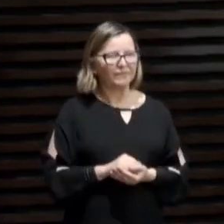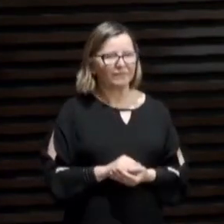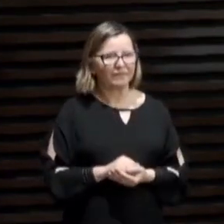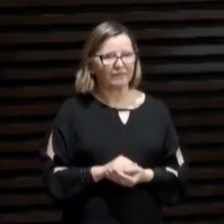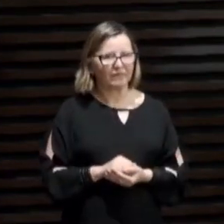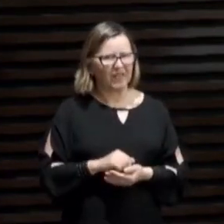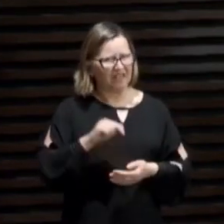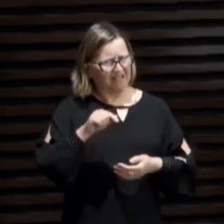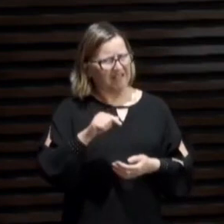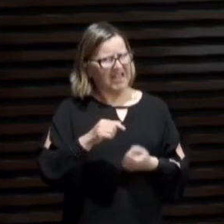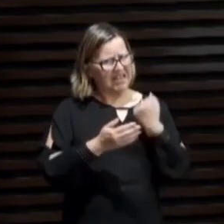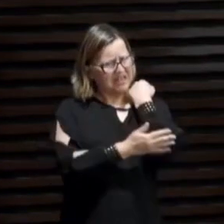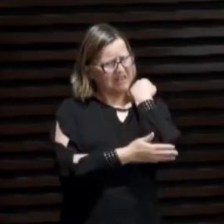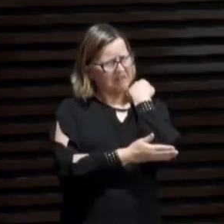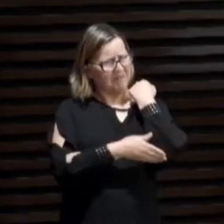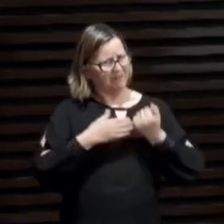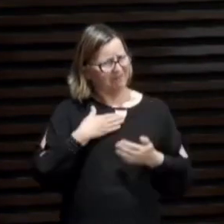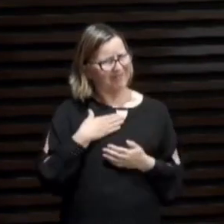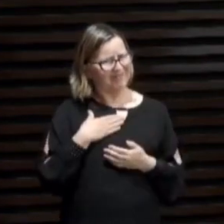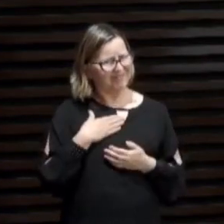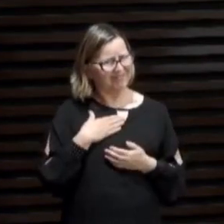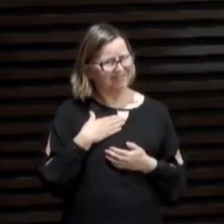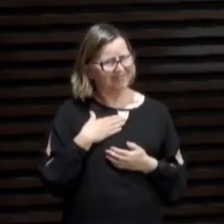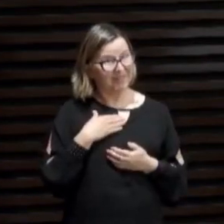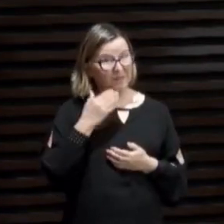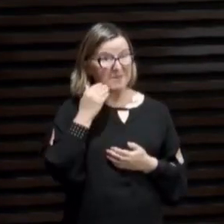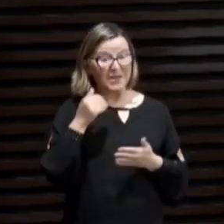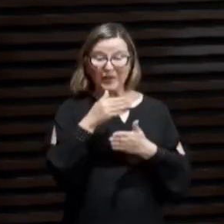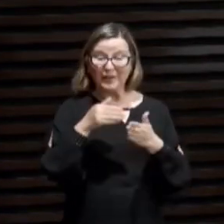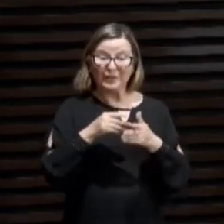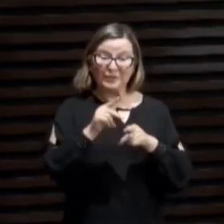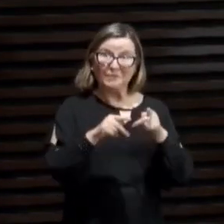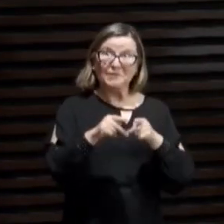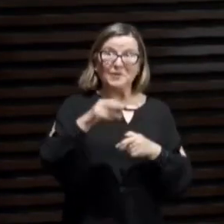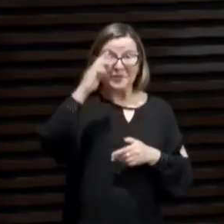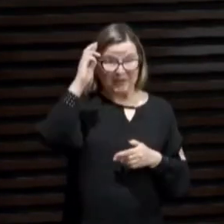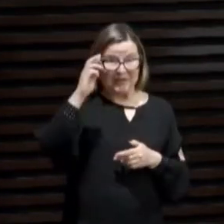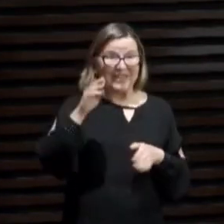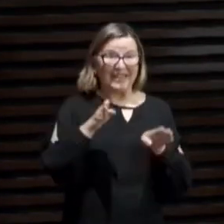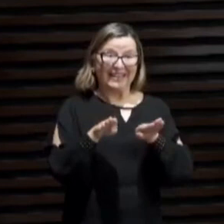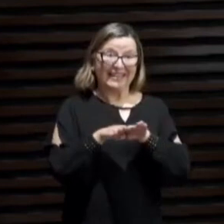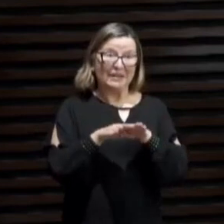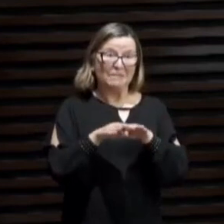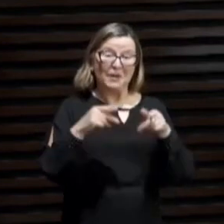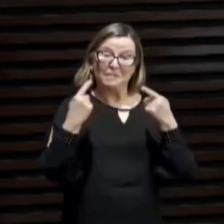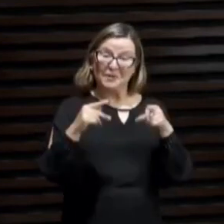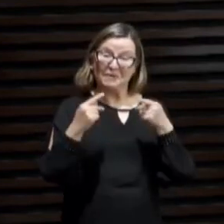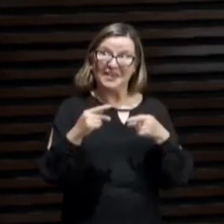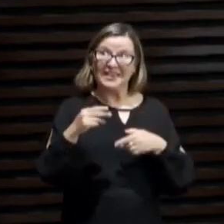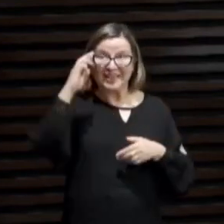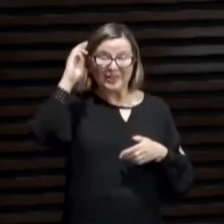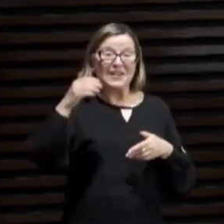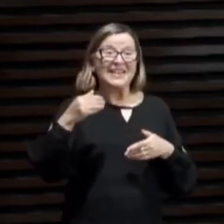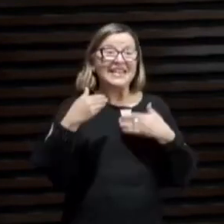Tens tu ciúmes por mim? Tomara todo o povo do Senhor fosse profeta, que o Senhor lhe desse o seu espírito.